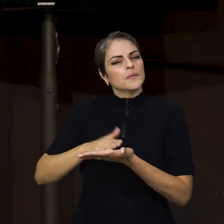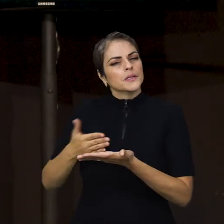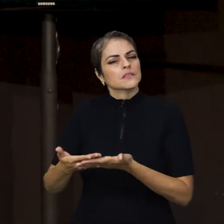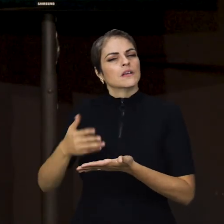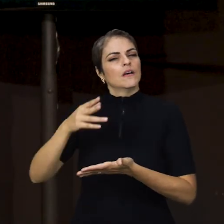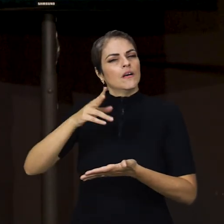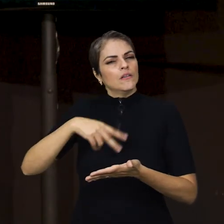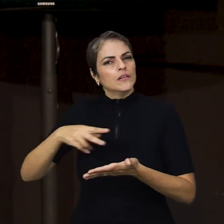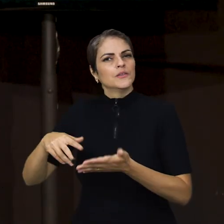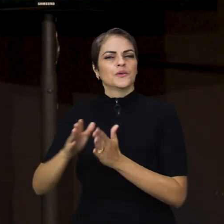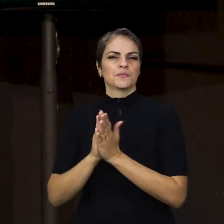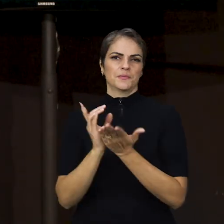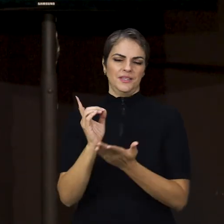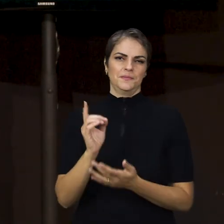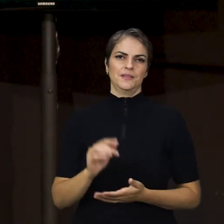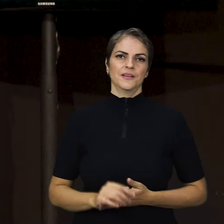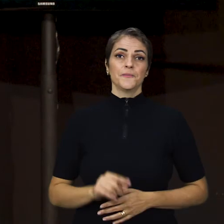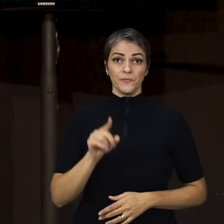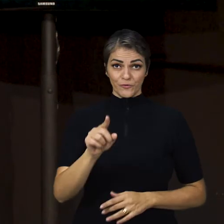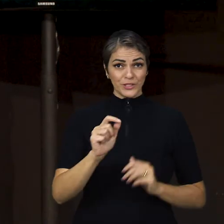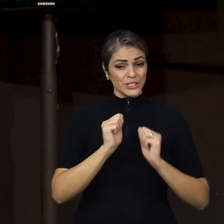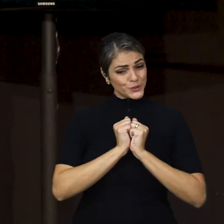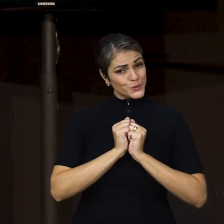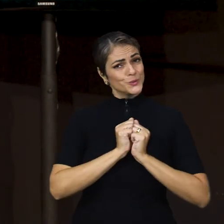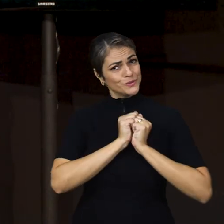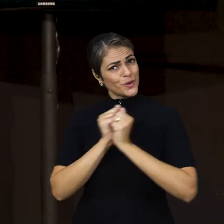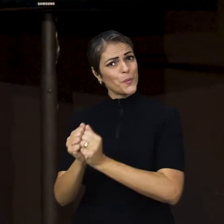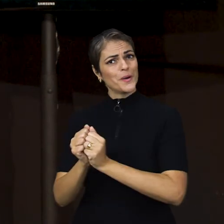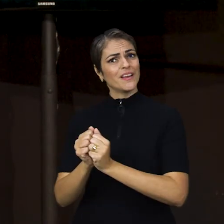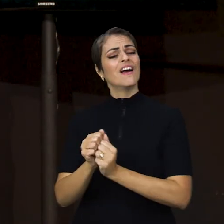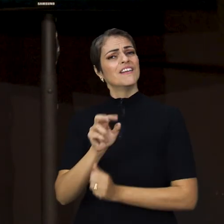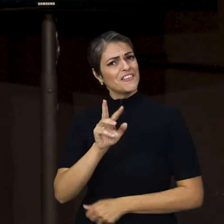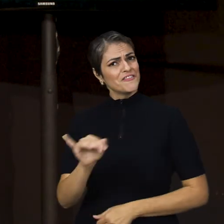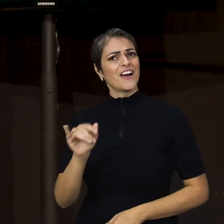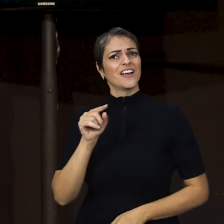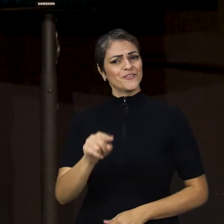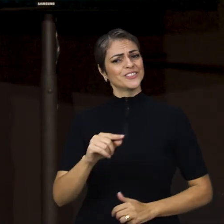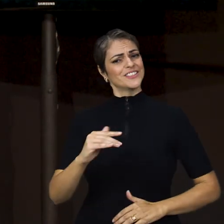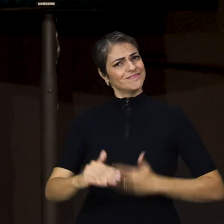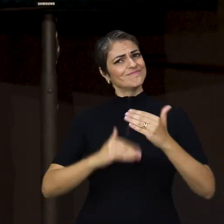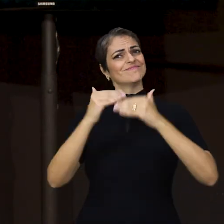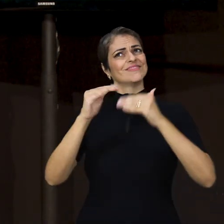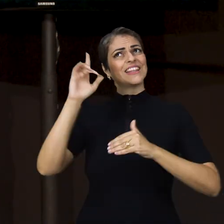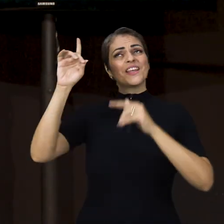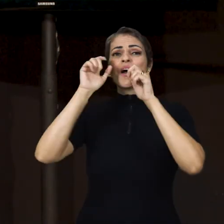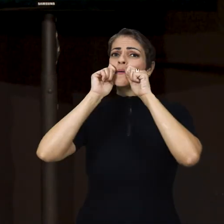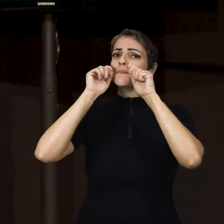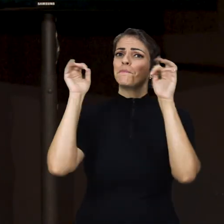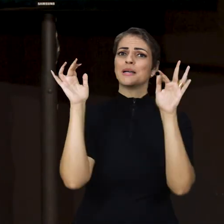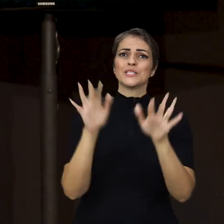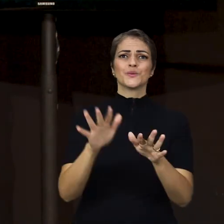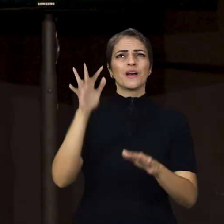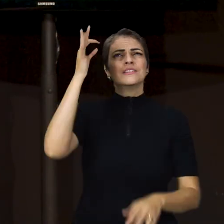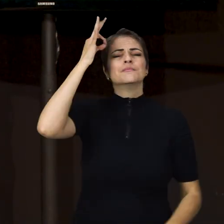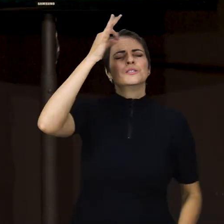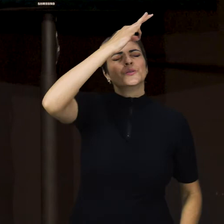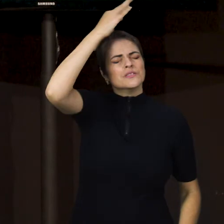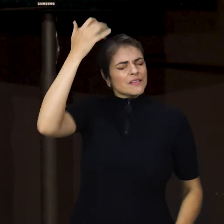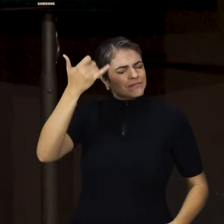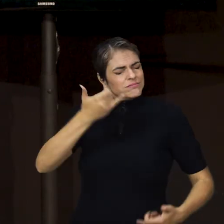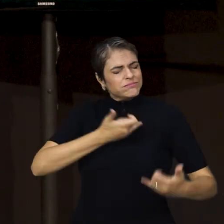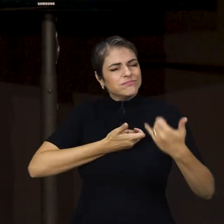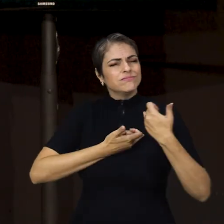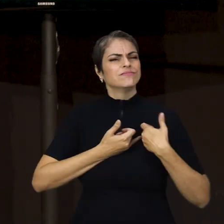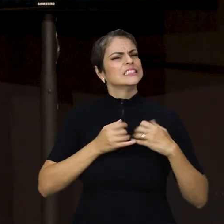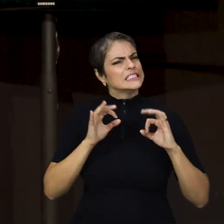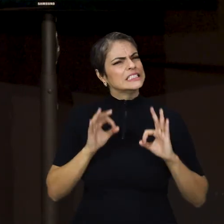tenho certeza que, se você nos acompanhar nessas próximas aulas, Deus vai te abençoar muito, e o Espírito Santo vai falar muito com você, e